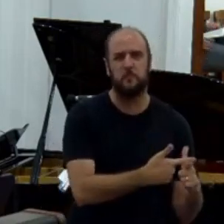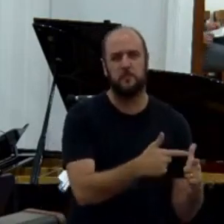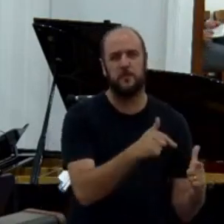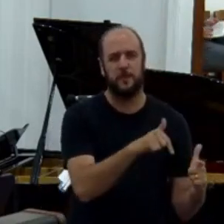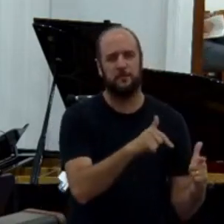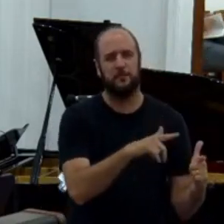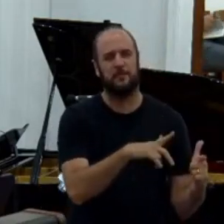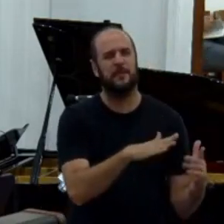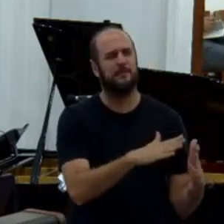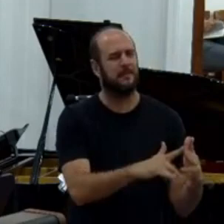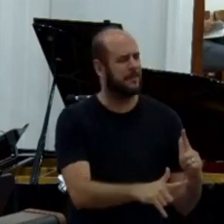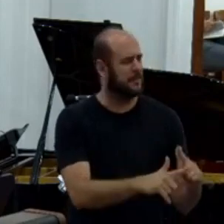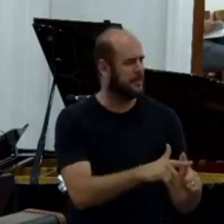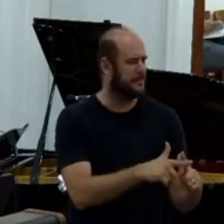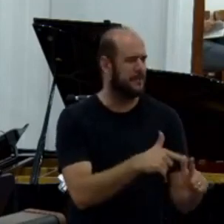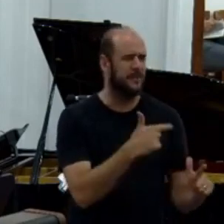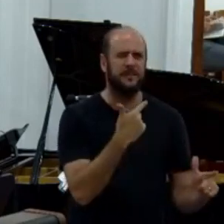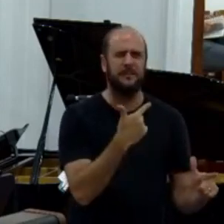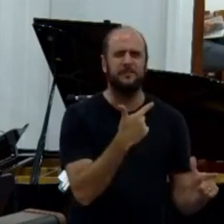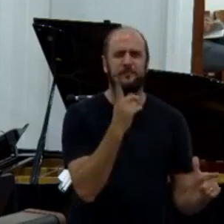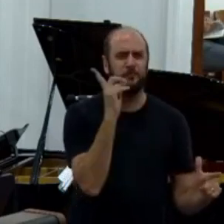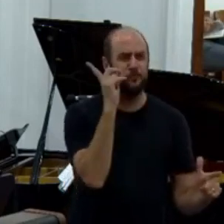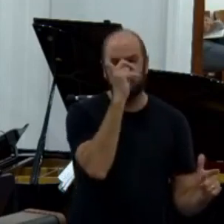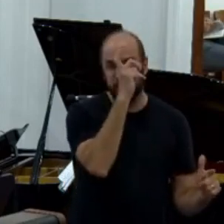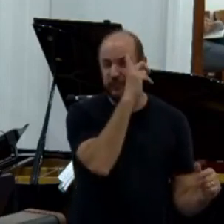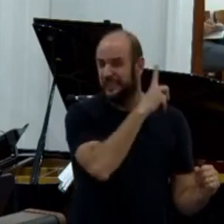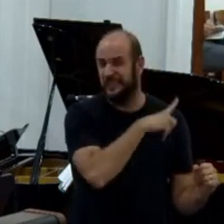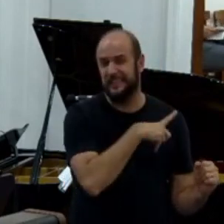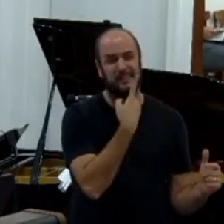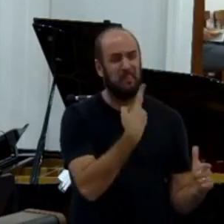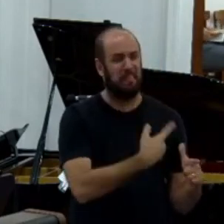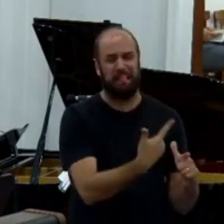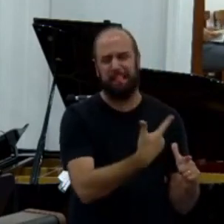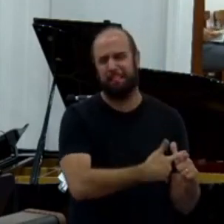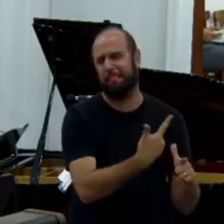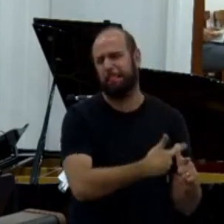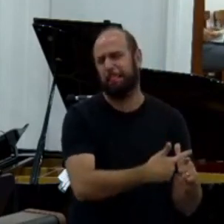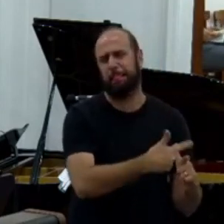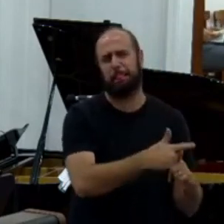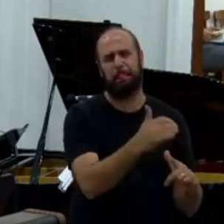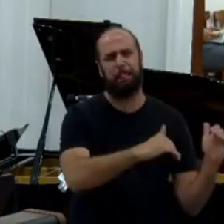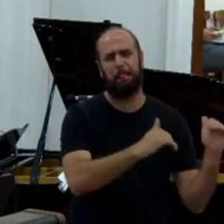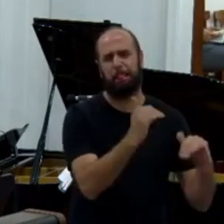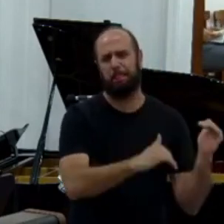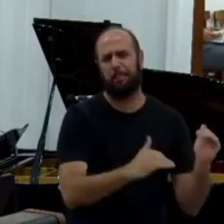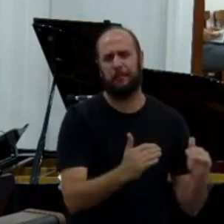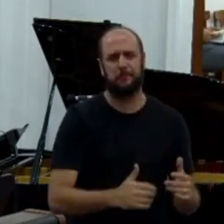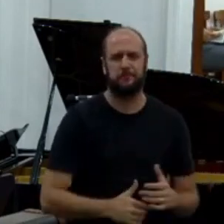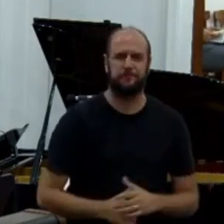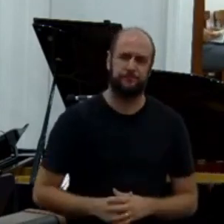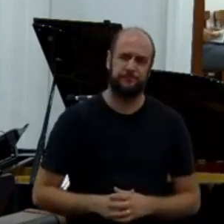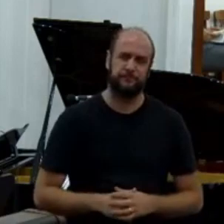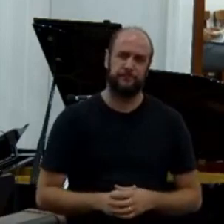problemática, uma igreja cheia de dificuldades, cheia de problemas.